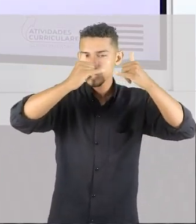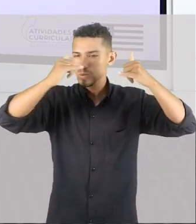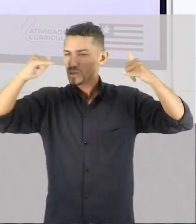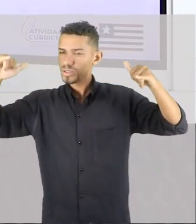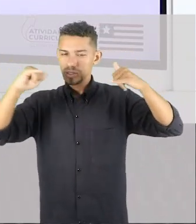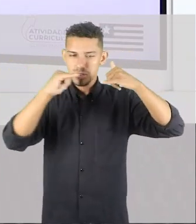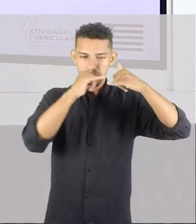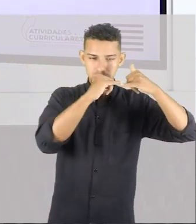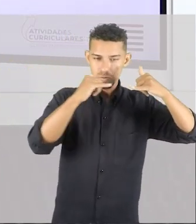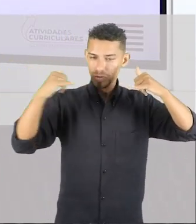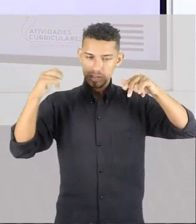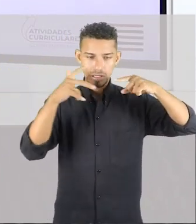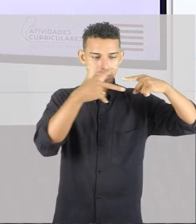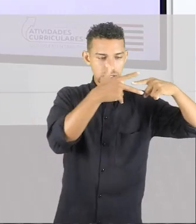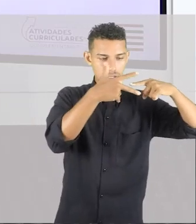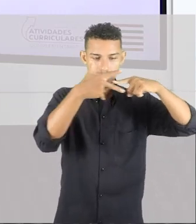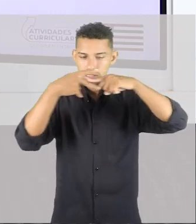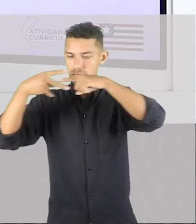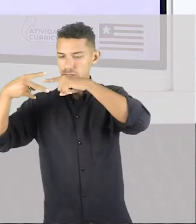de indução.